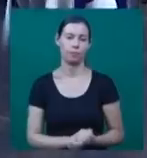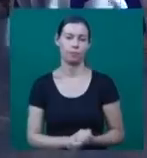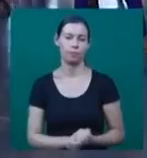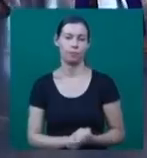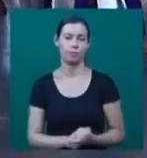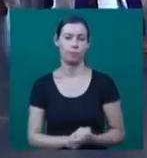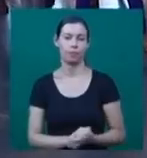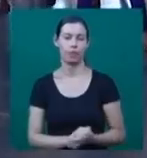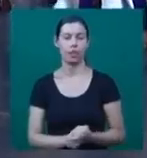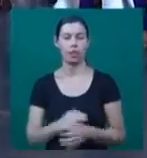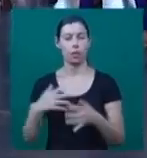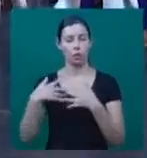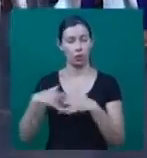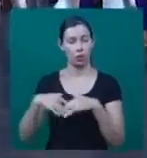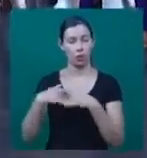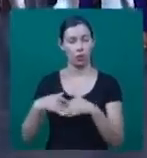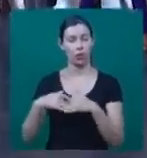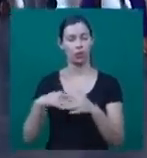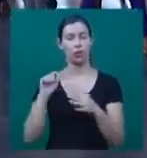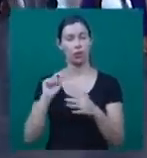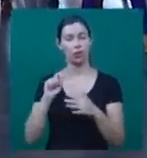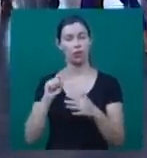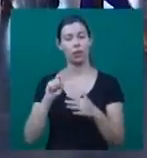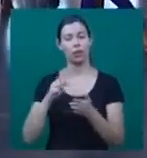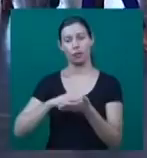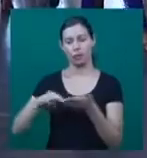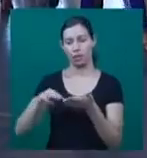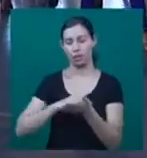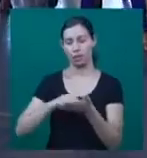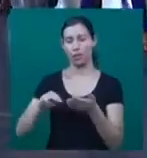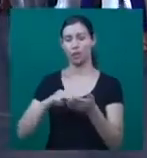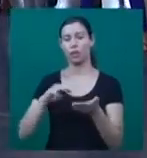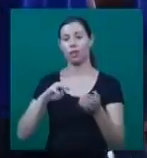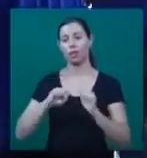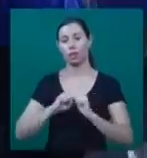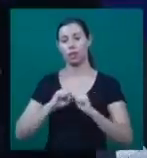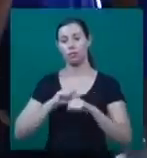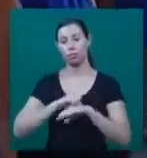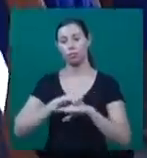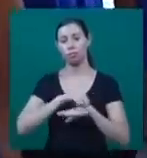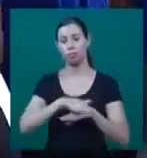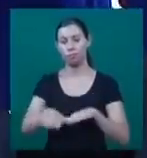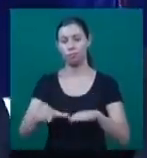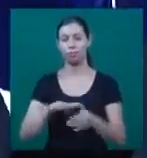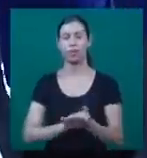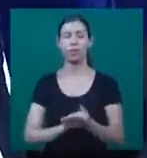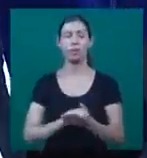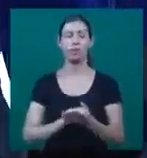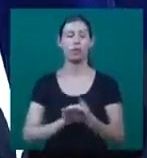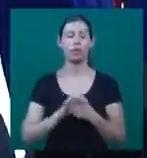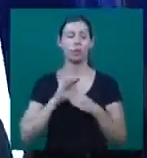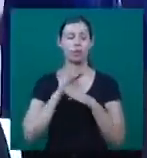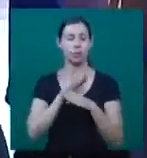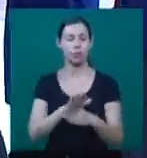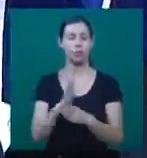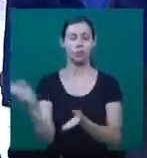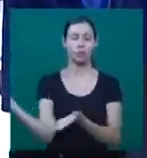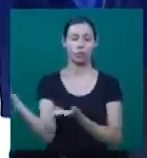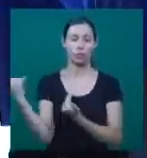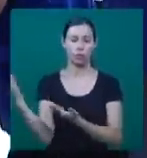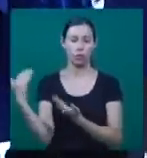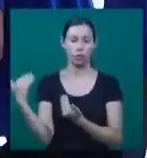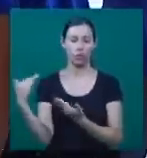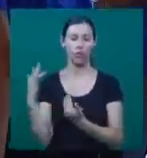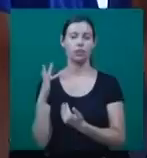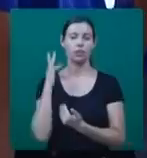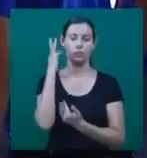pela Secretaria de Prevenção às Drogas, Defesa Social e Defesa Civil. Uma oportunidade para formar jovens